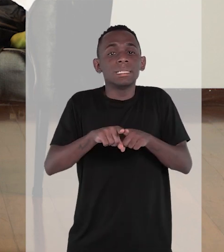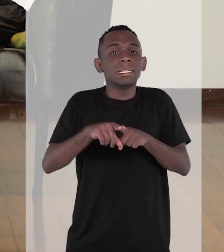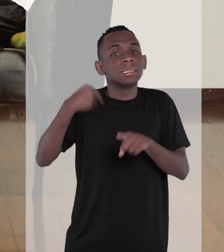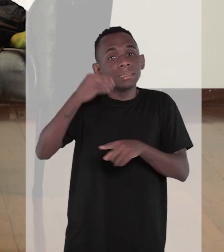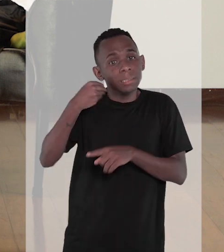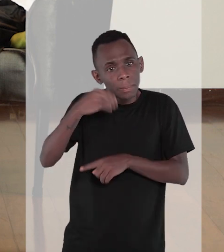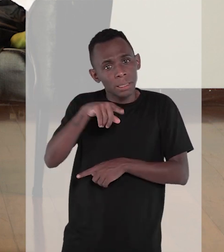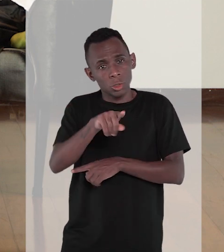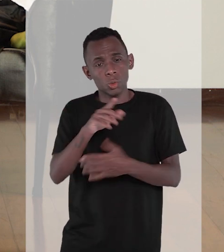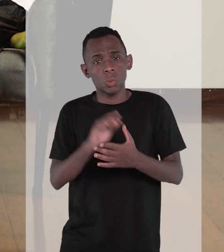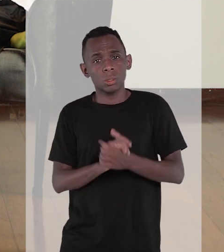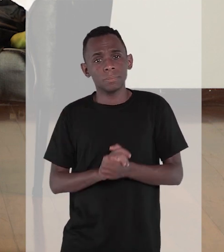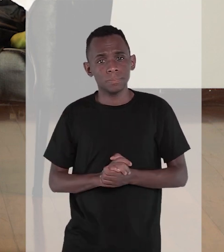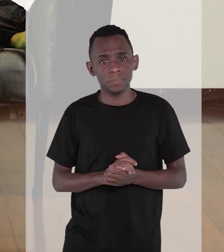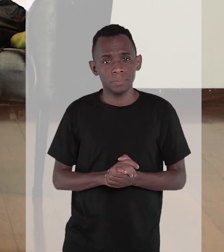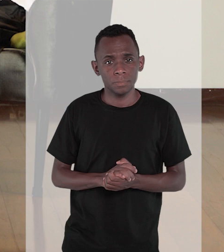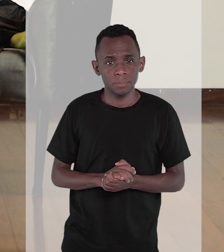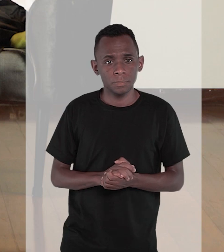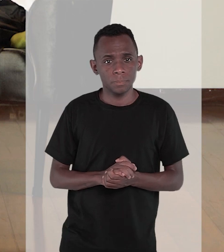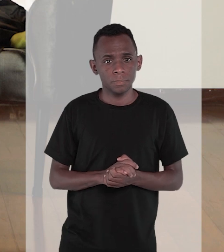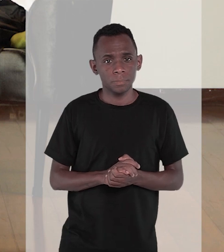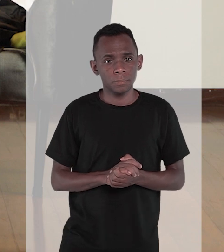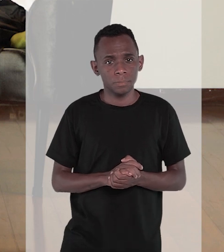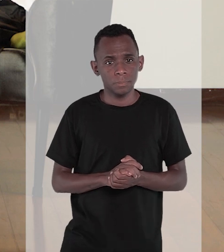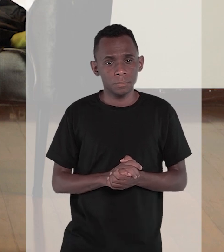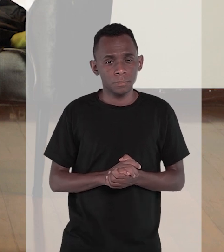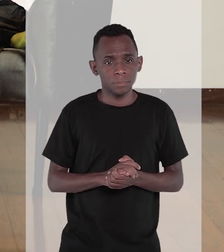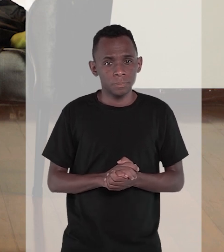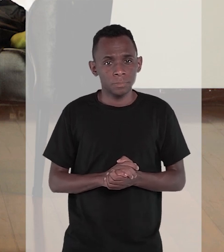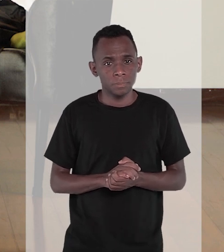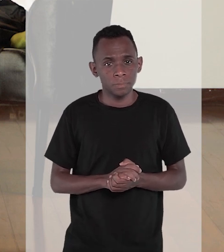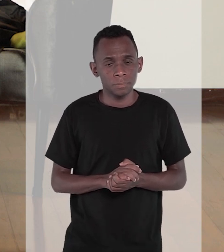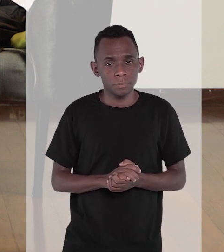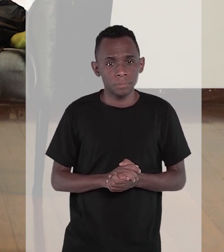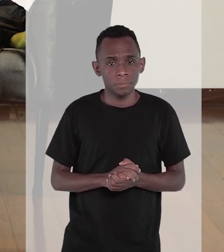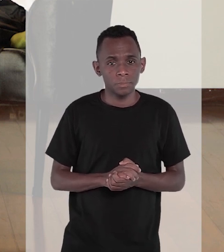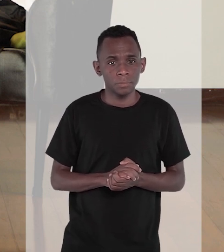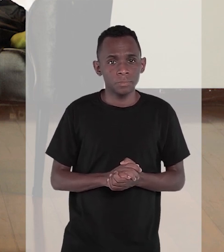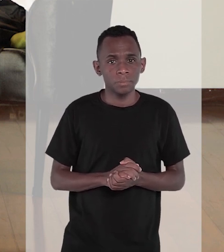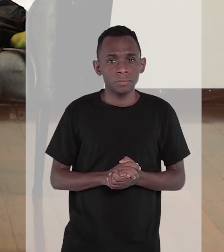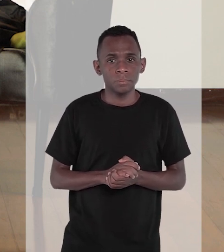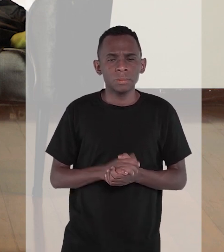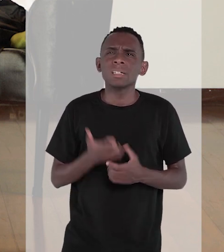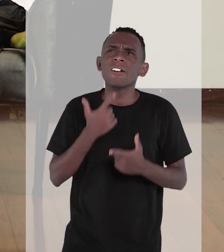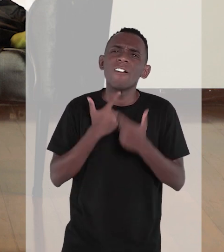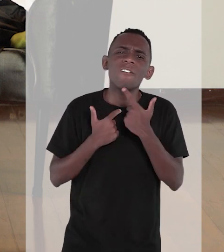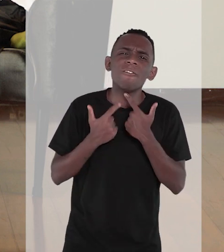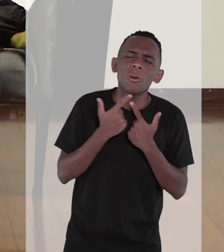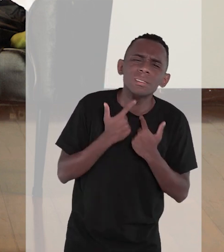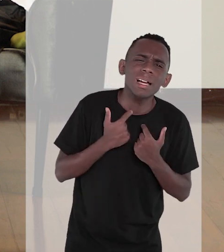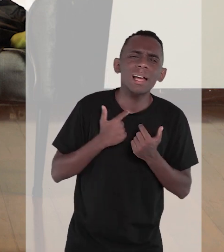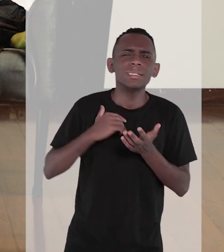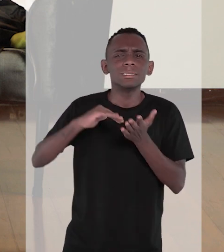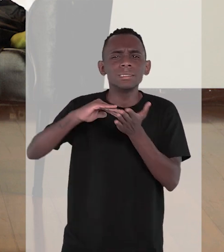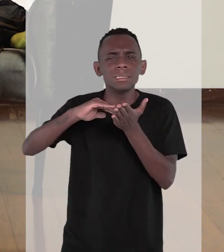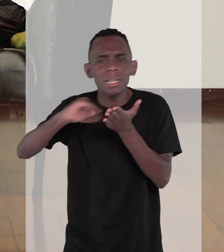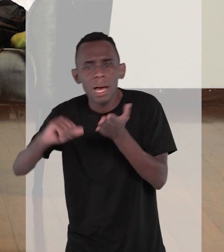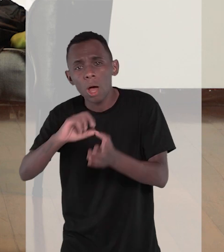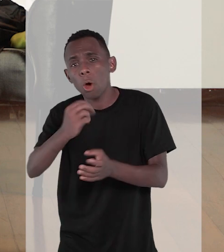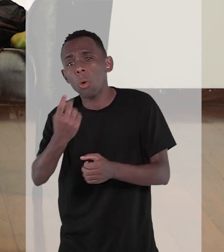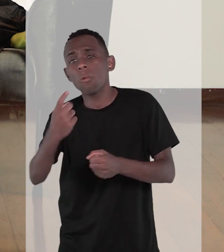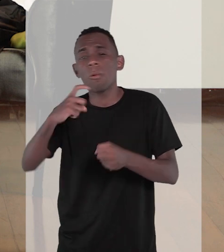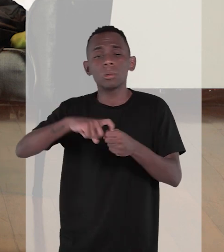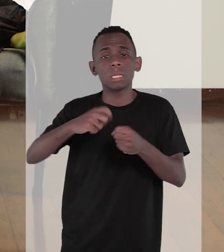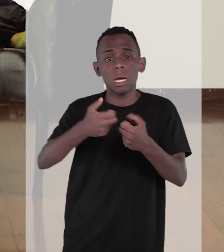experiências que eu fiquei entre as linhas. Fiquei assim, será que não deu vontade de retroceder em algum